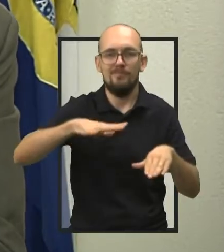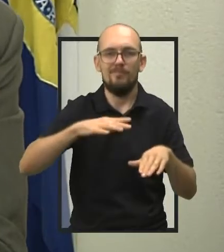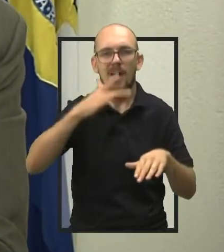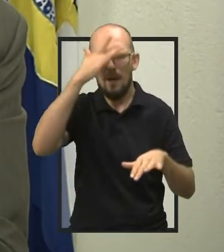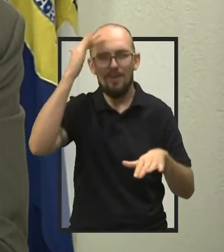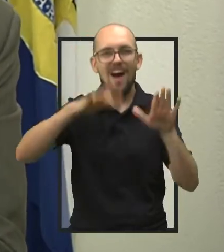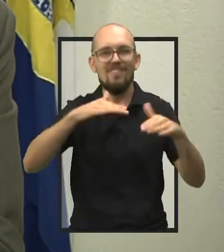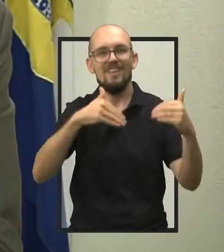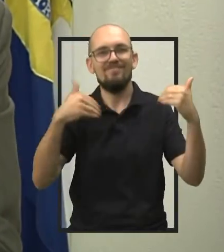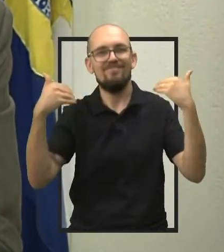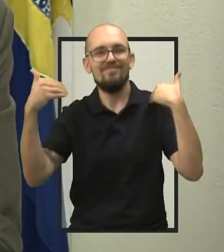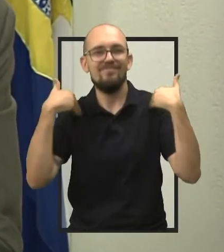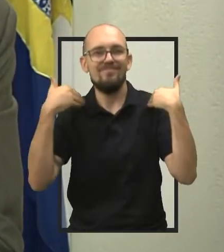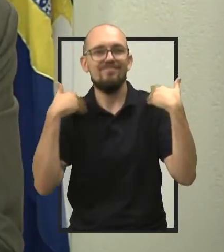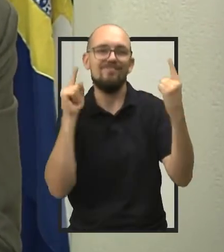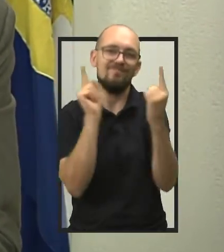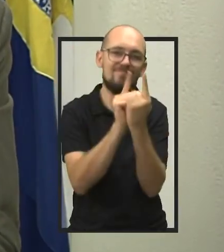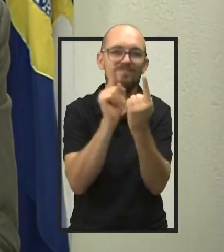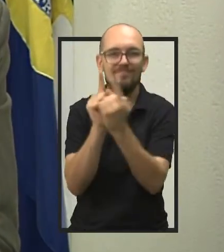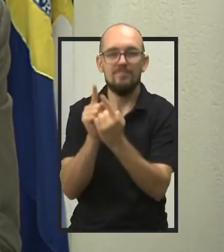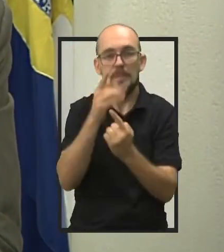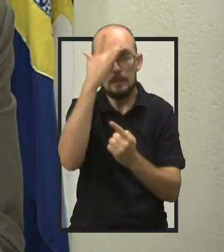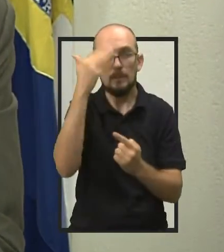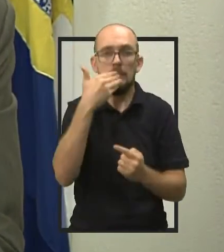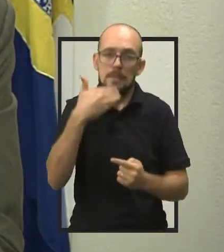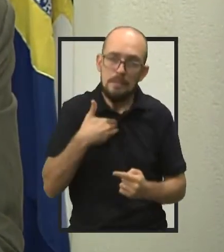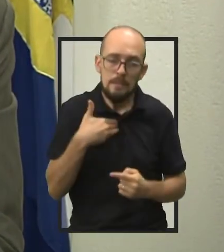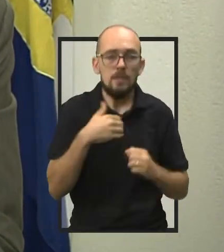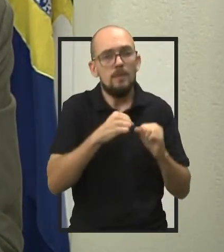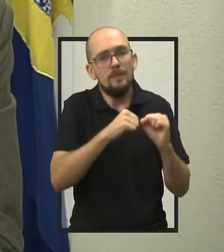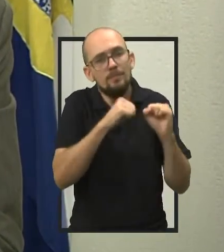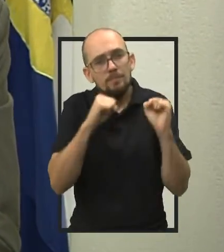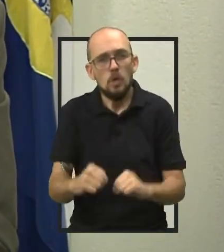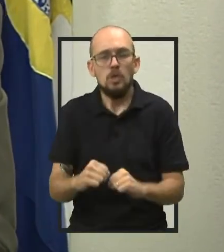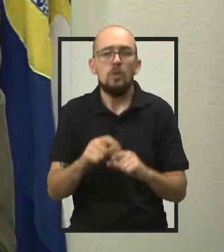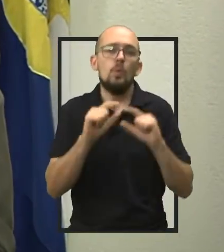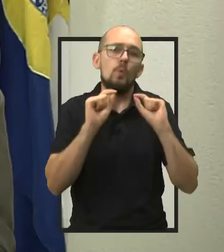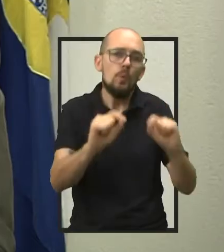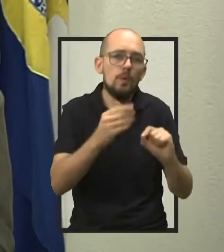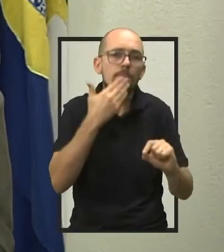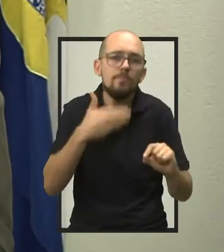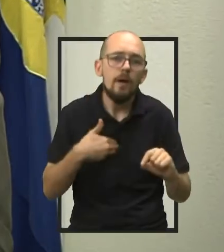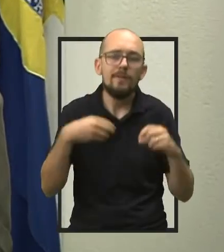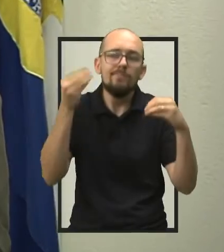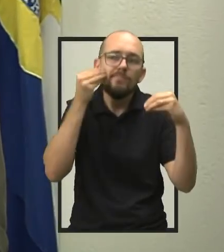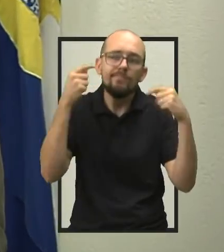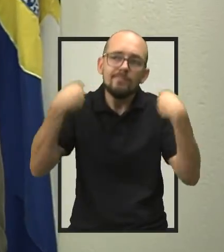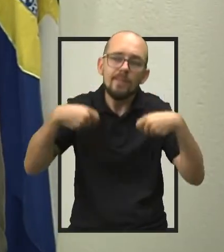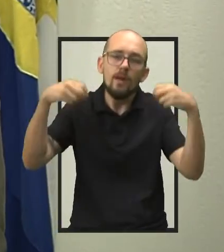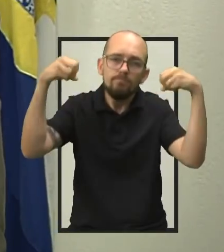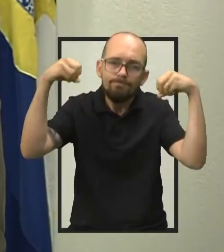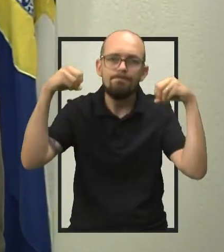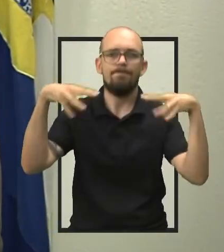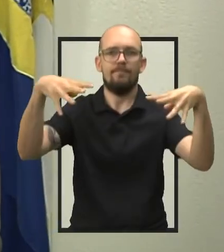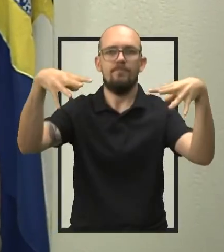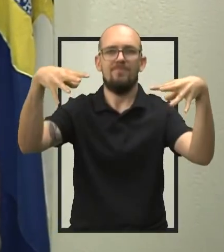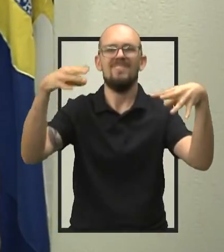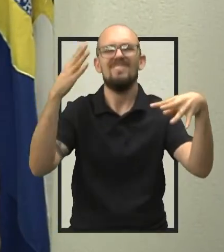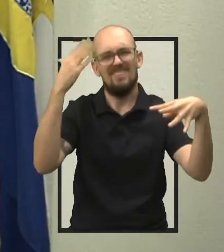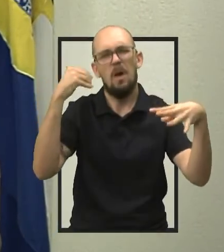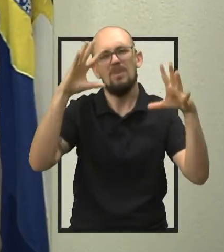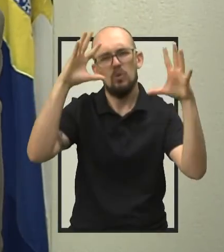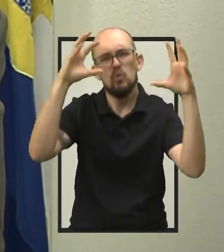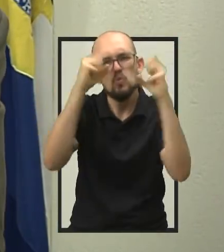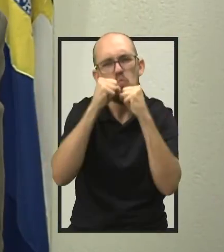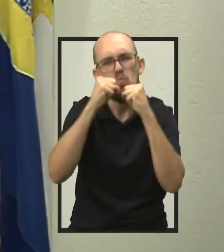ali e eles têm me pedido a possibilidade ou a necessidade de iluminar aquela praça porque nós sabemos que está muito